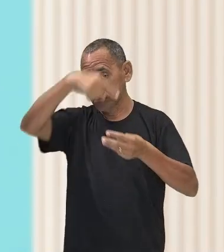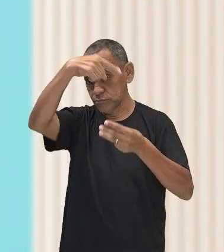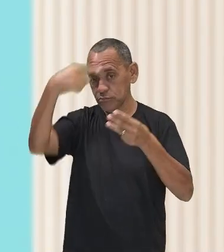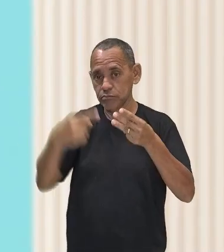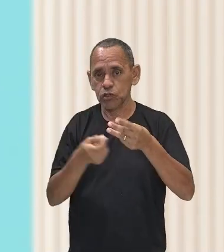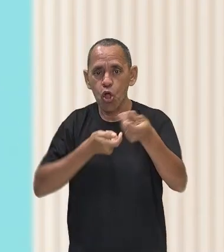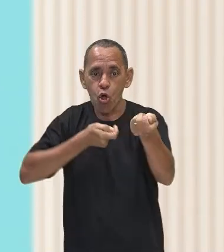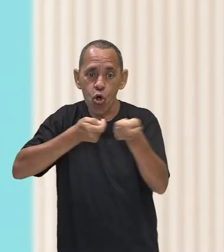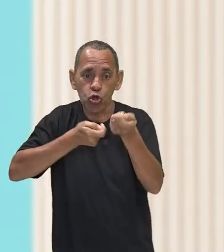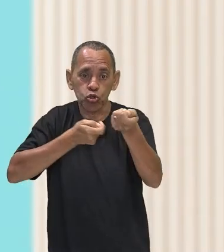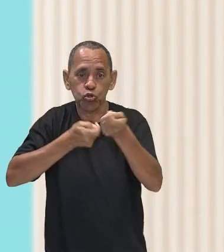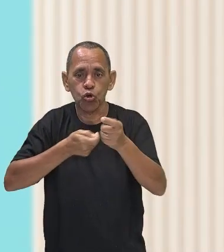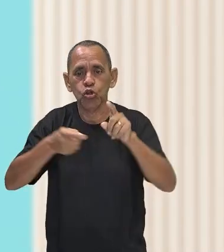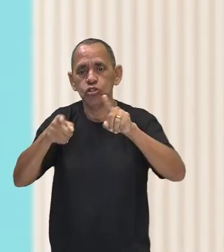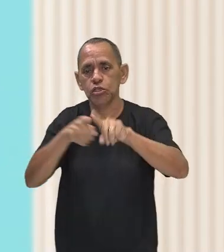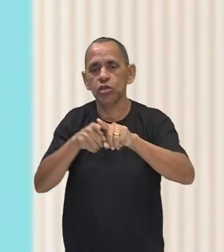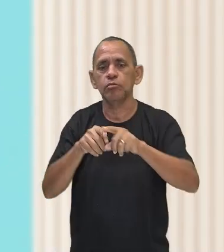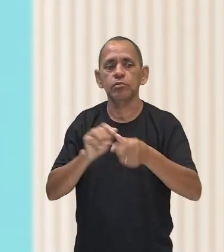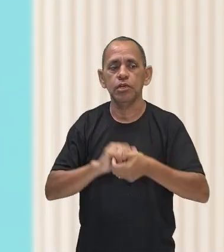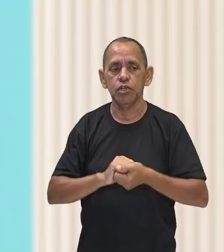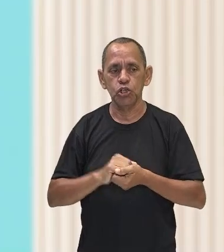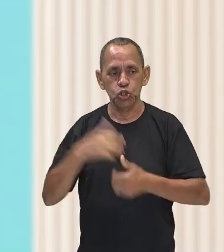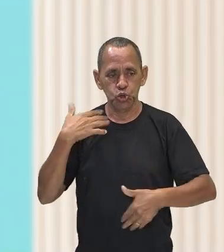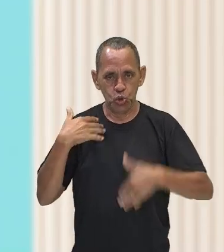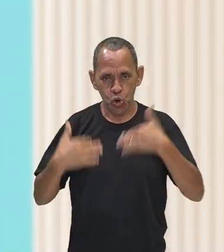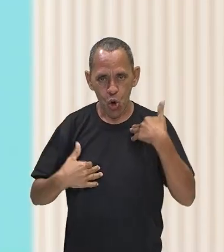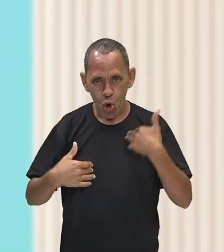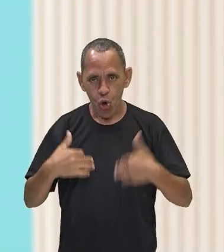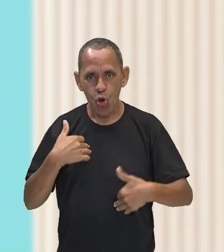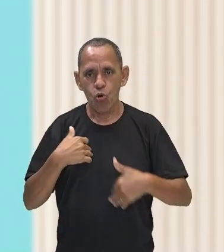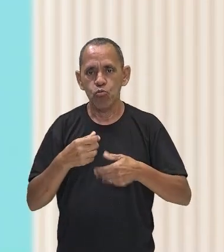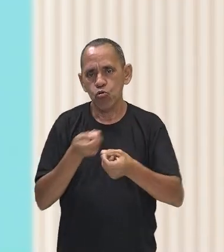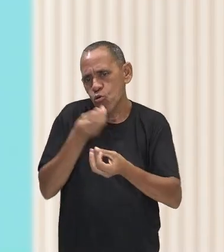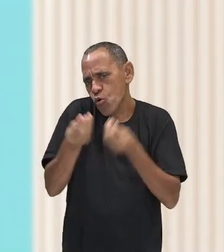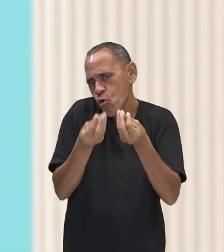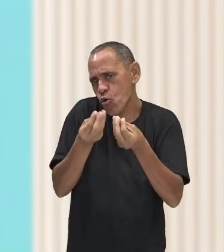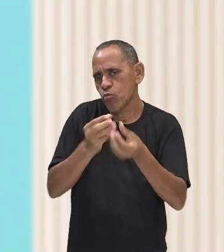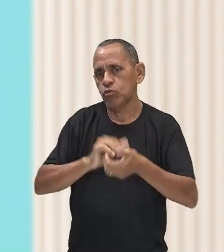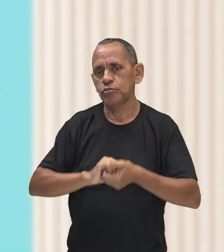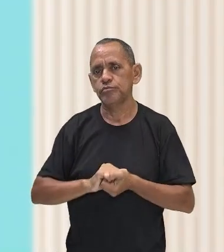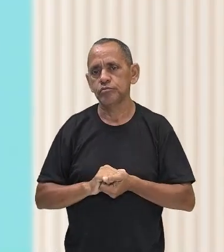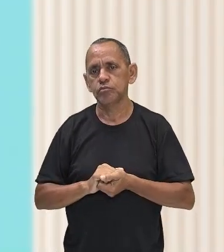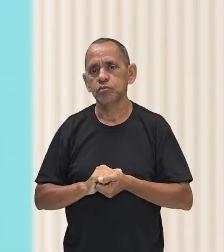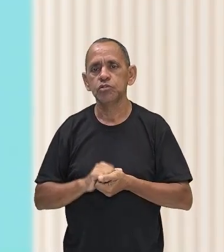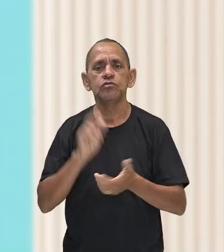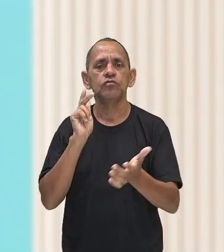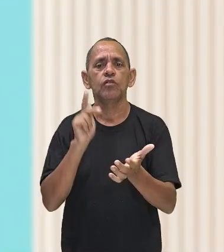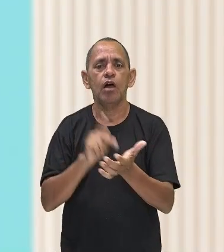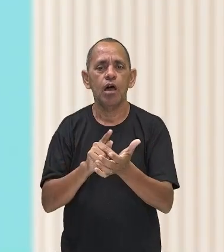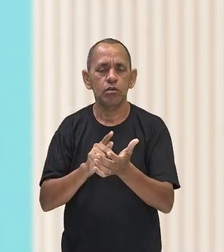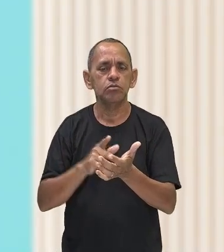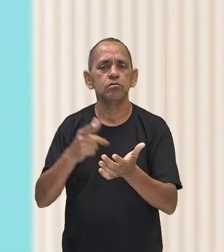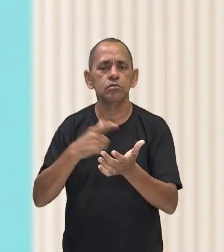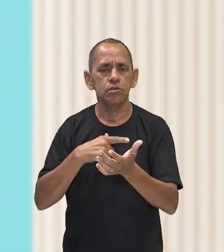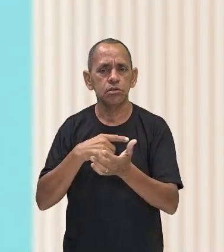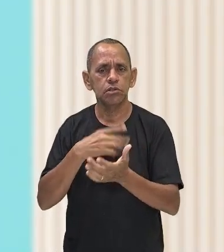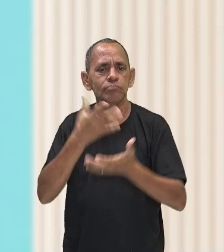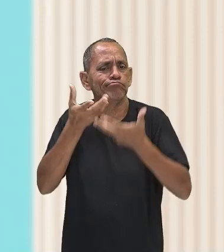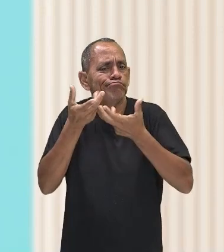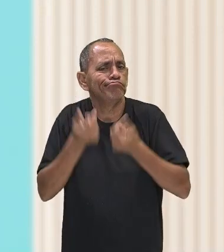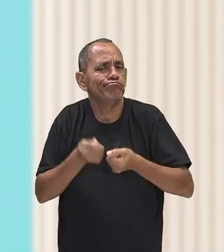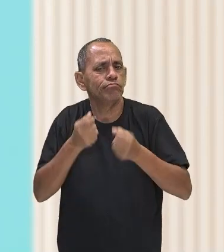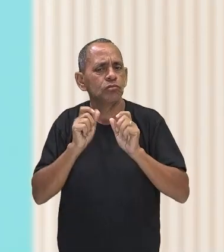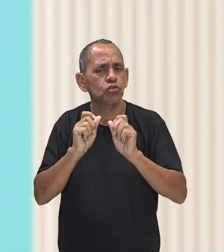controle e regulação do corpo eh apesar da sua crescente aceitação como símbolo de beleza e